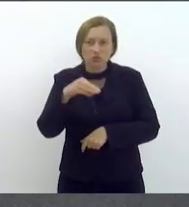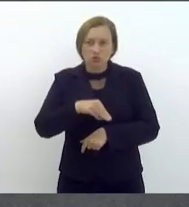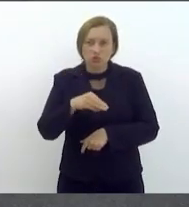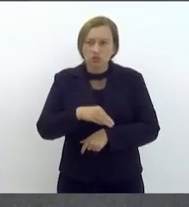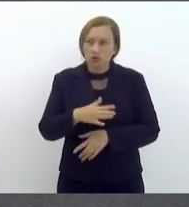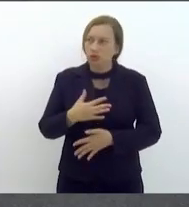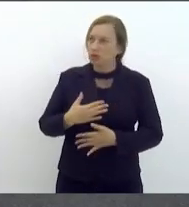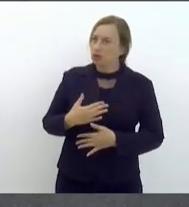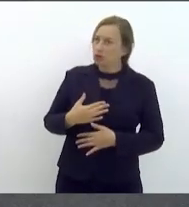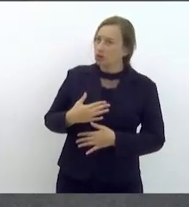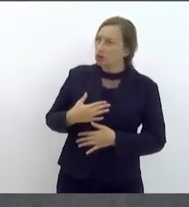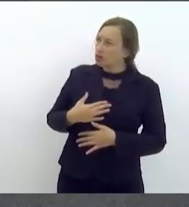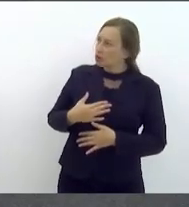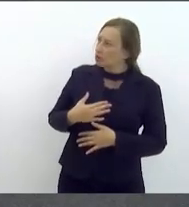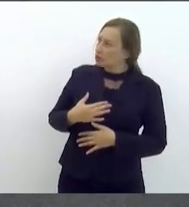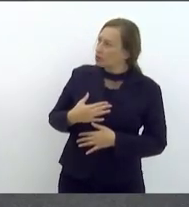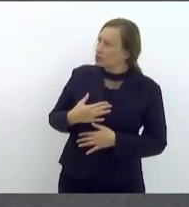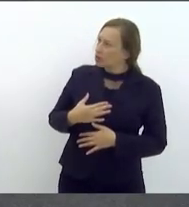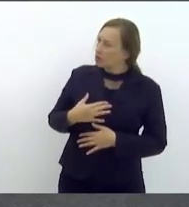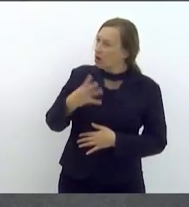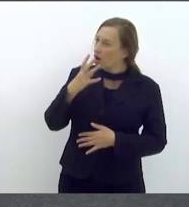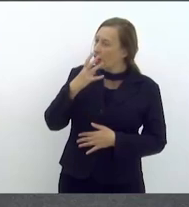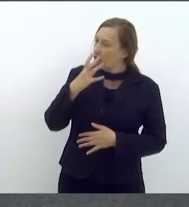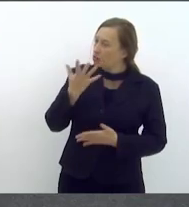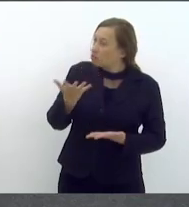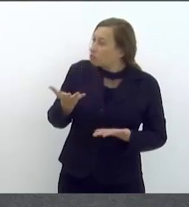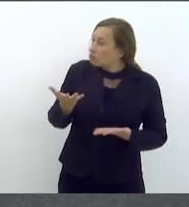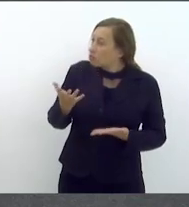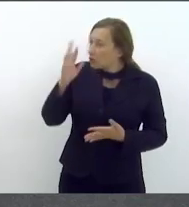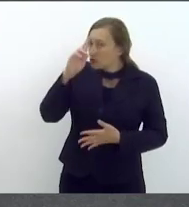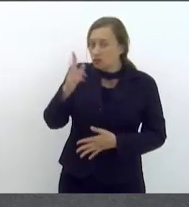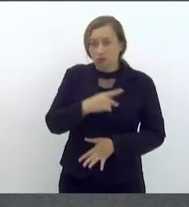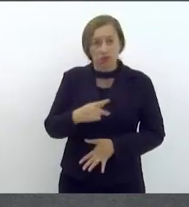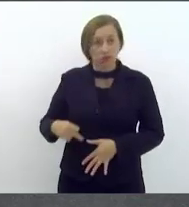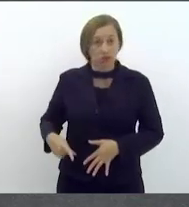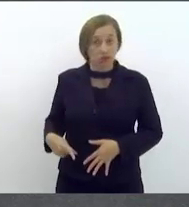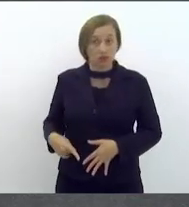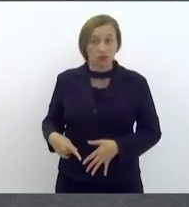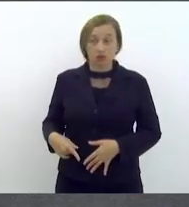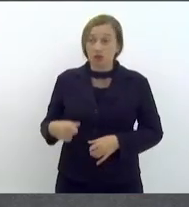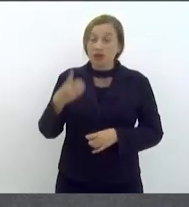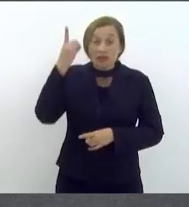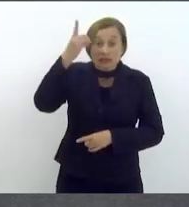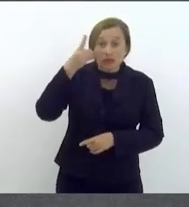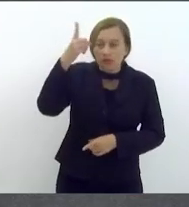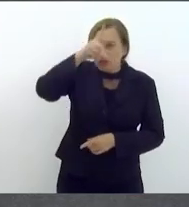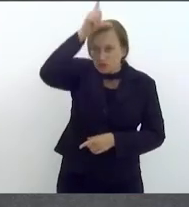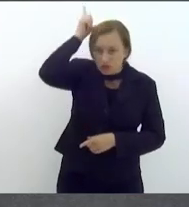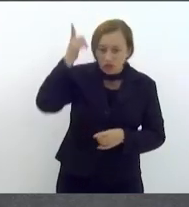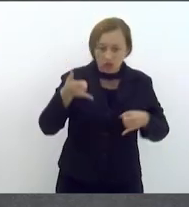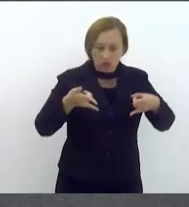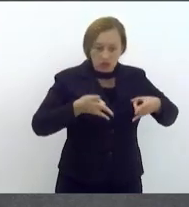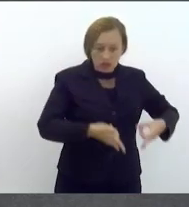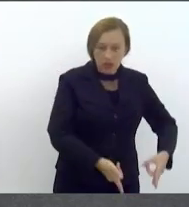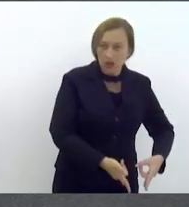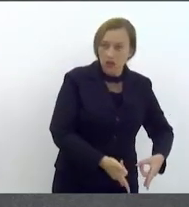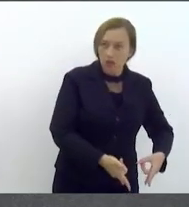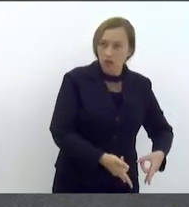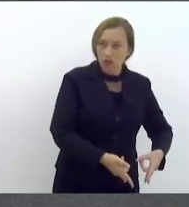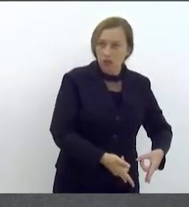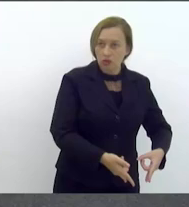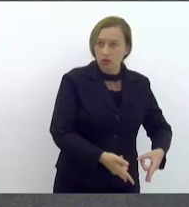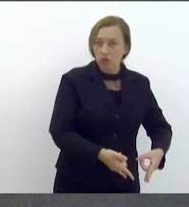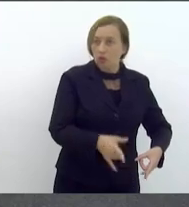e isso me comoveu o presente o fato do deputado Luiz Paulo enterrar o irmão as duas horas